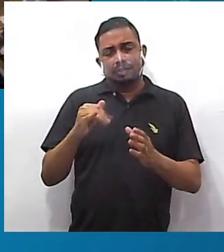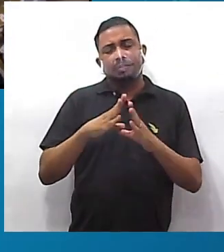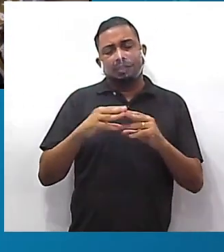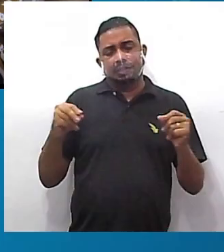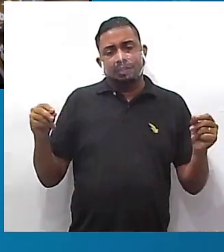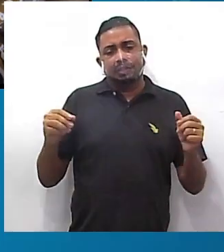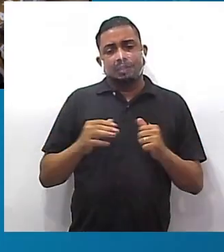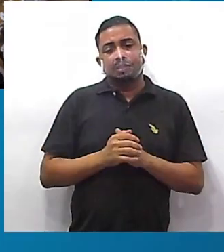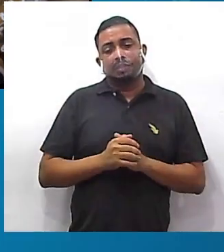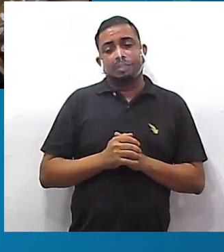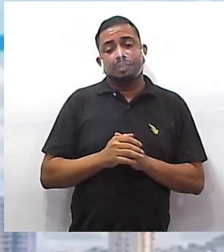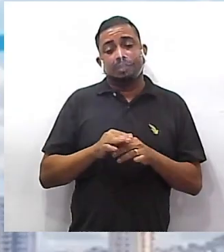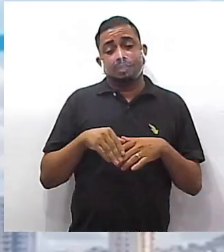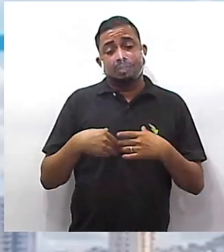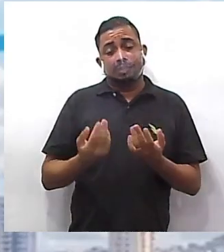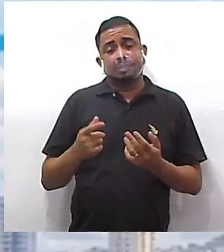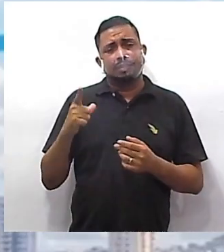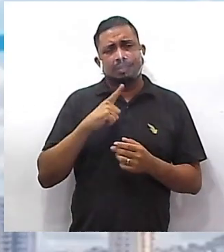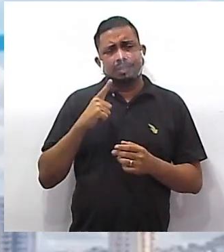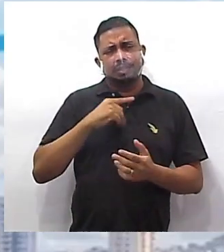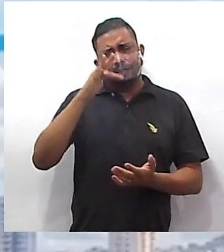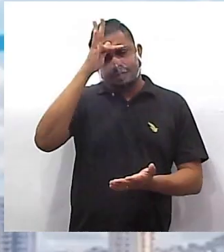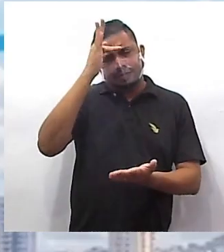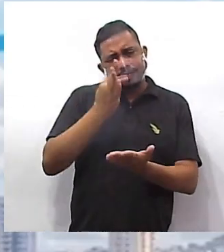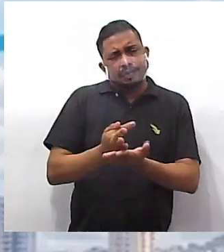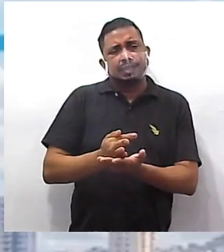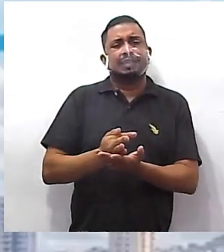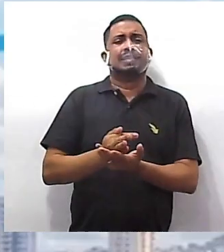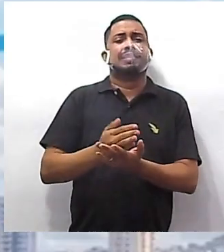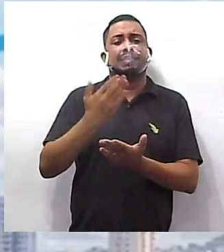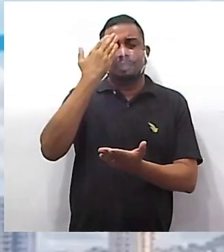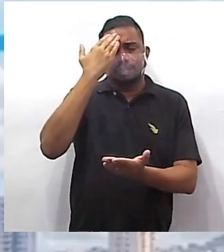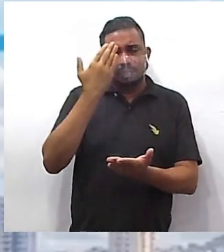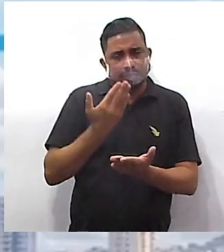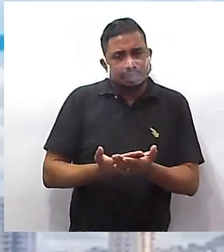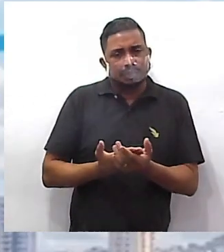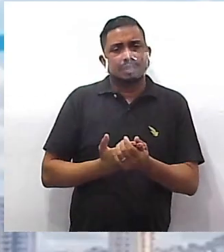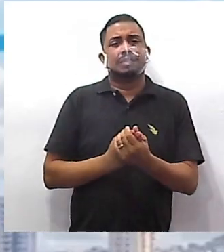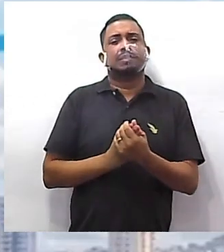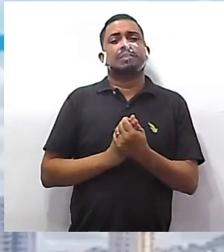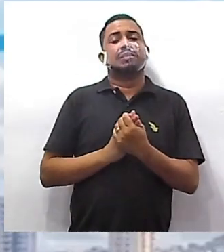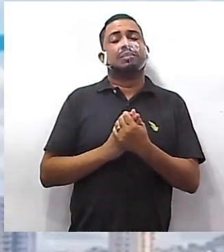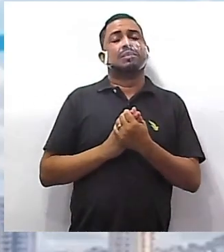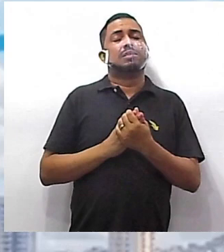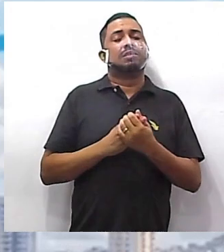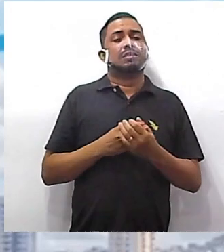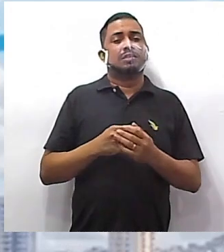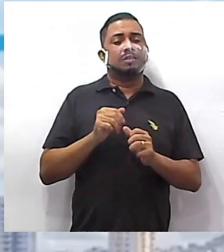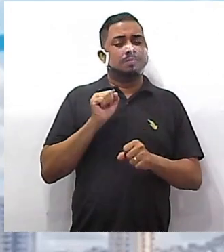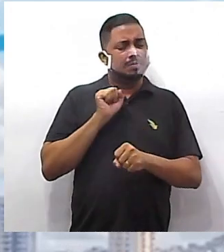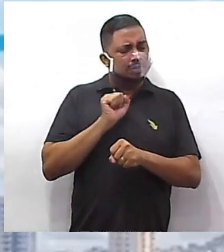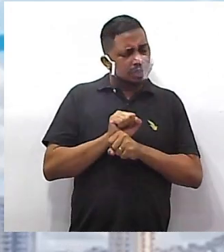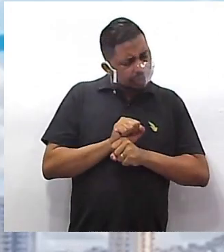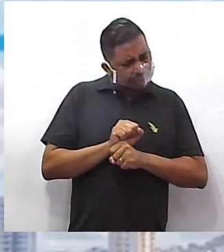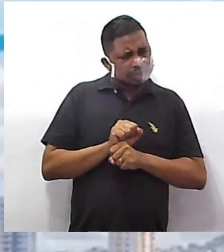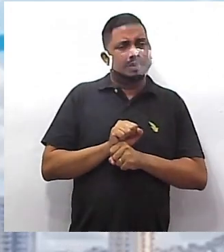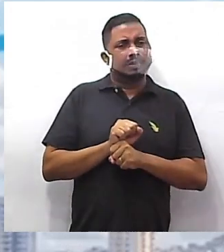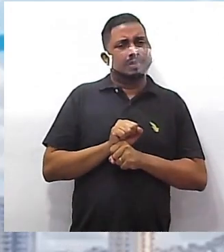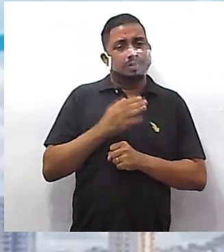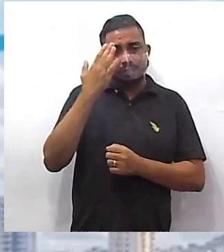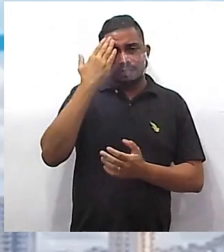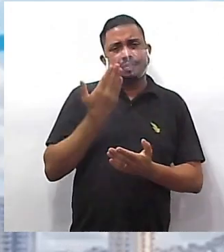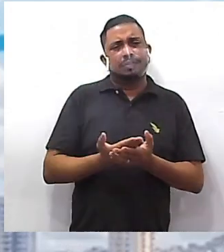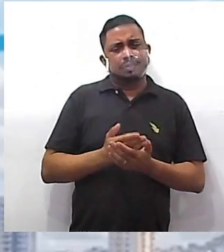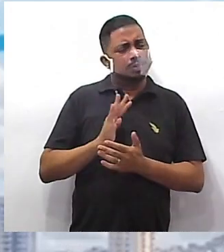né? Vamos ter fé, vamos acreditar, vamos esperar e confiar que isso tudo